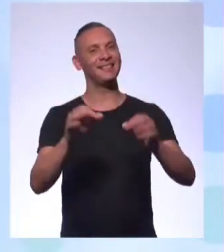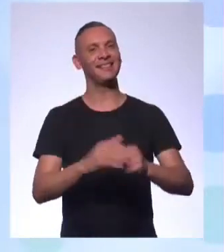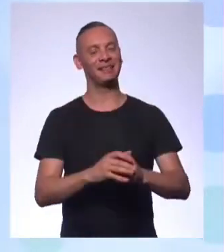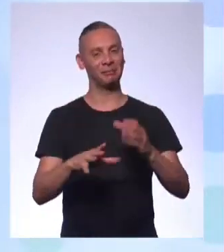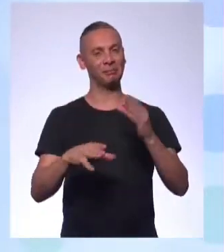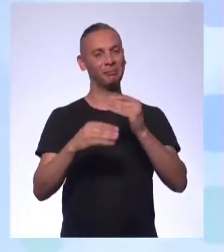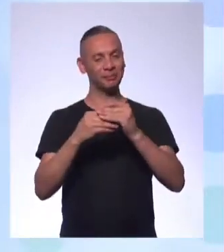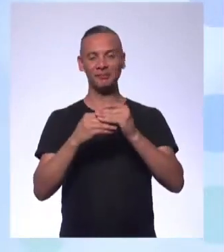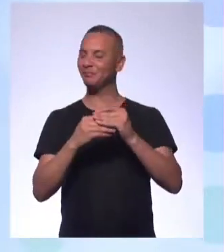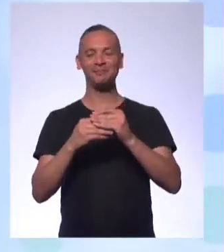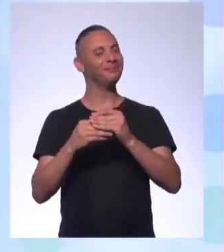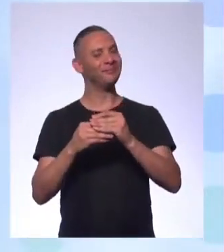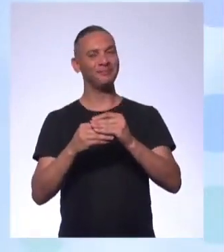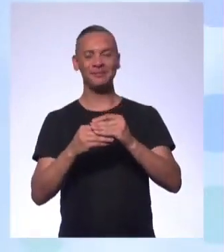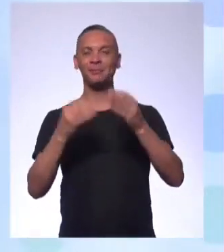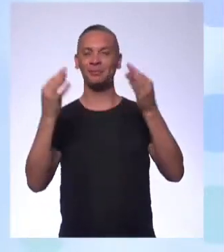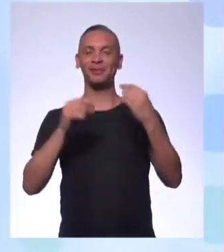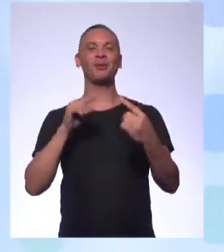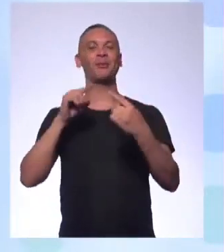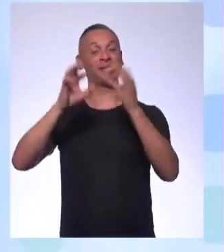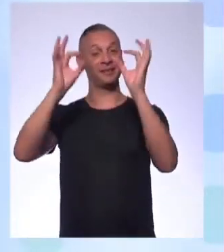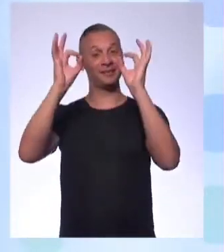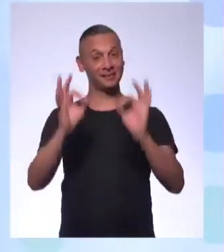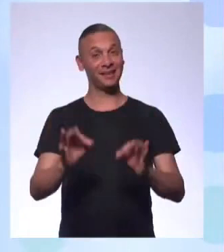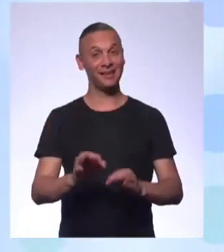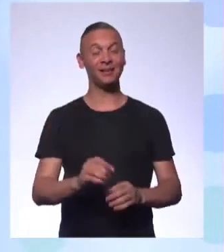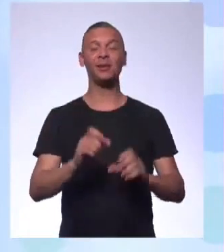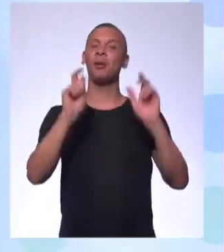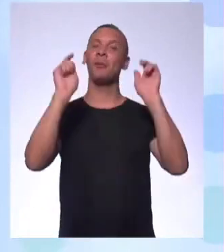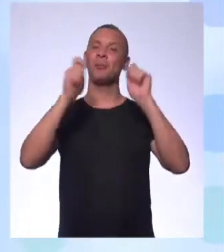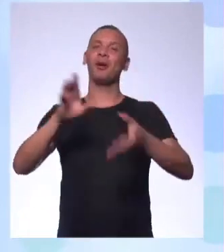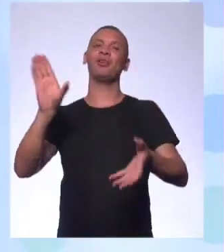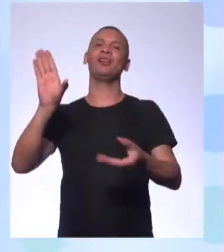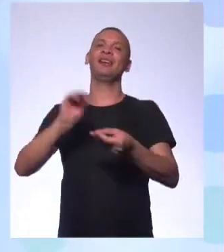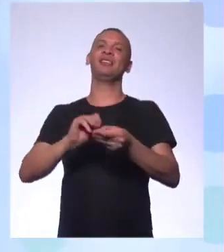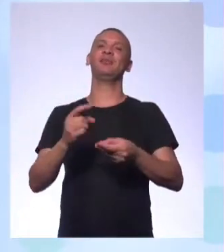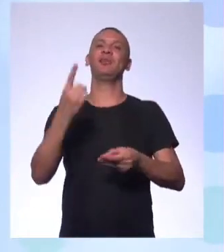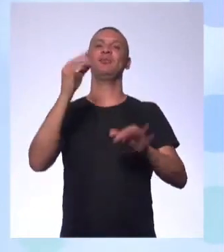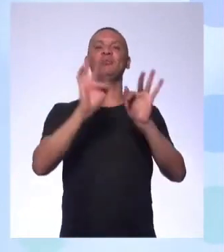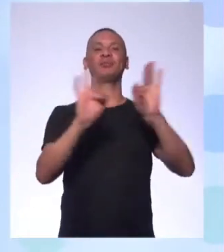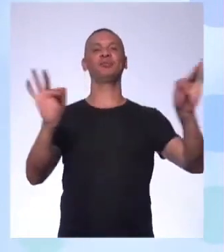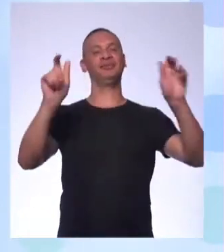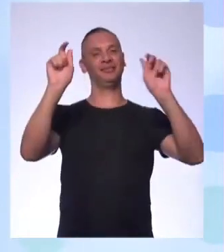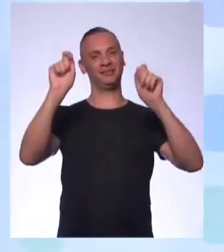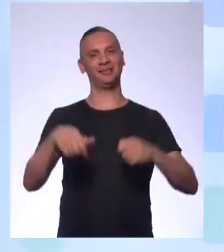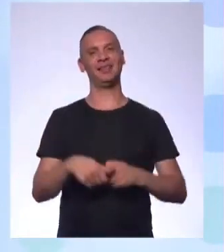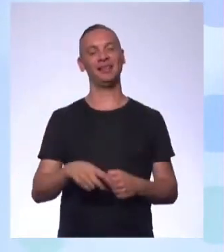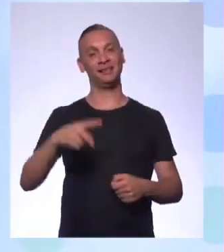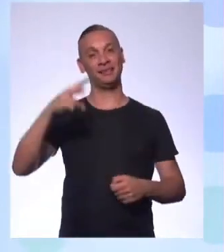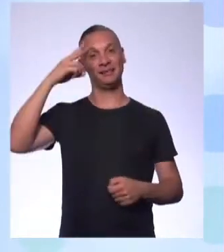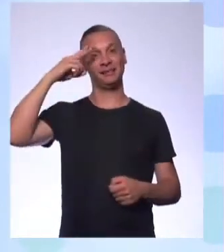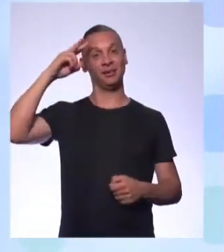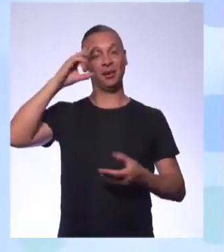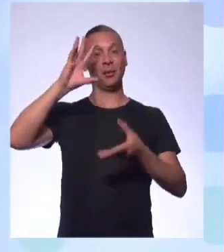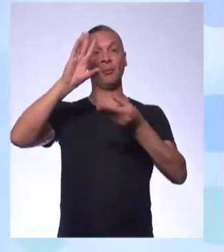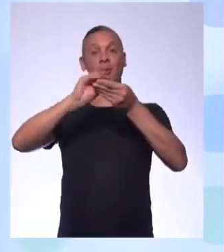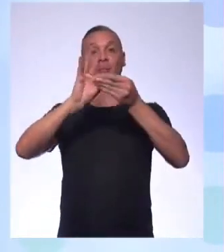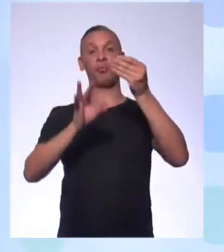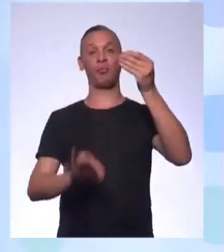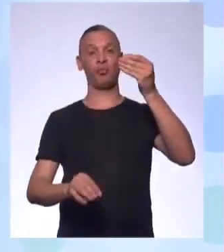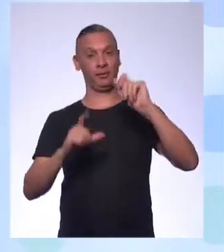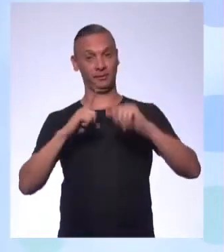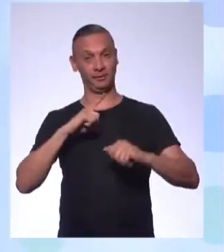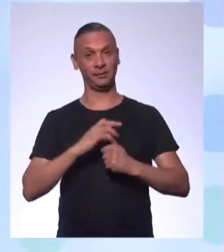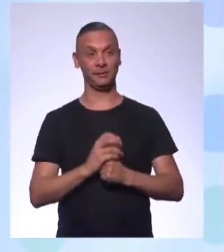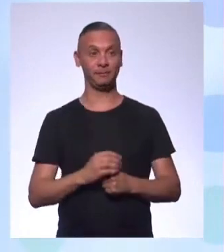acrescentar, não, porque é isso. É possível resumi-lo em um tweet, mas a história é muito mais do que isso.